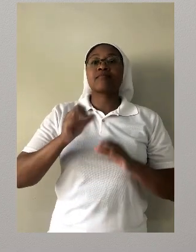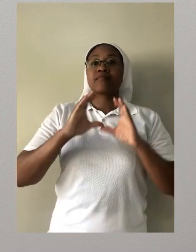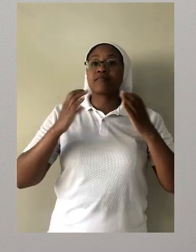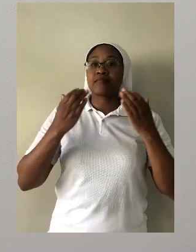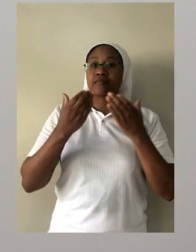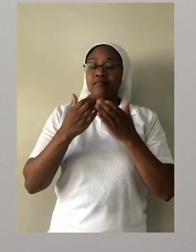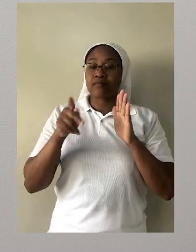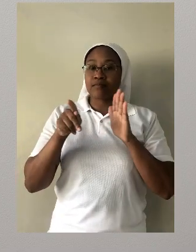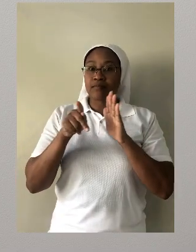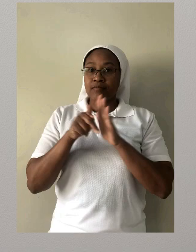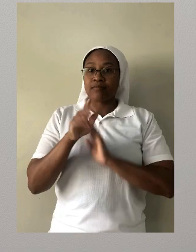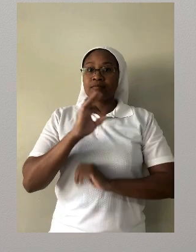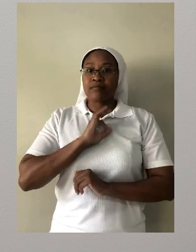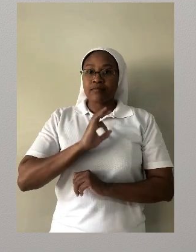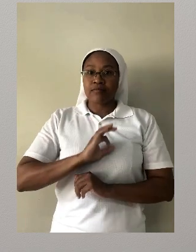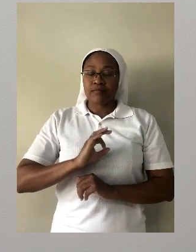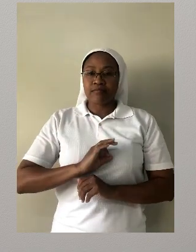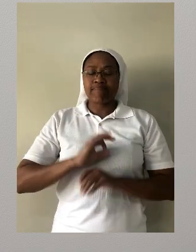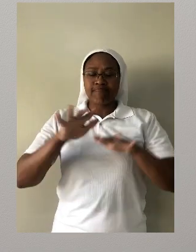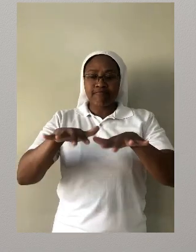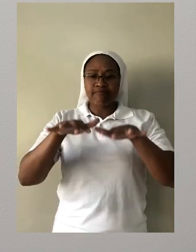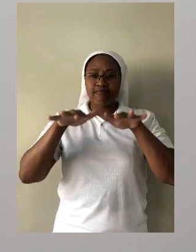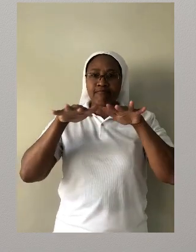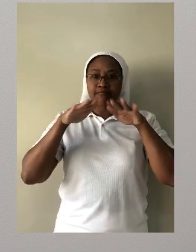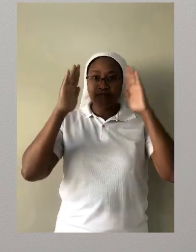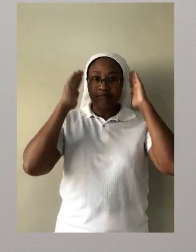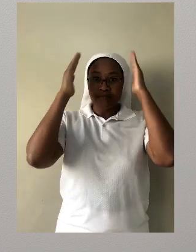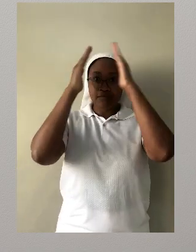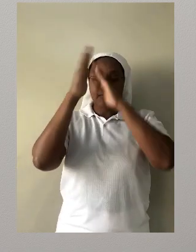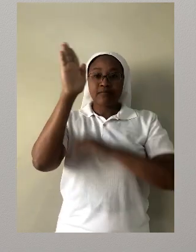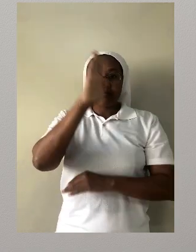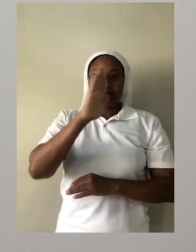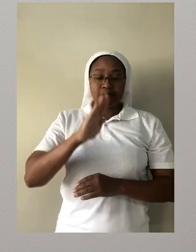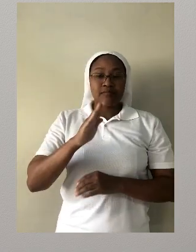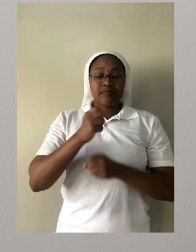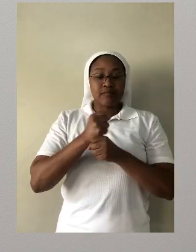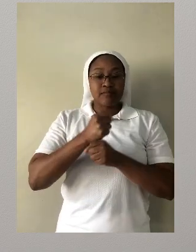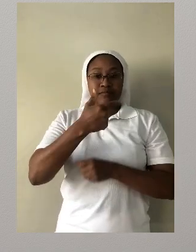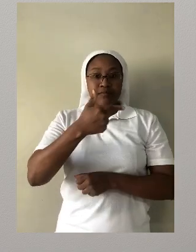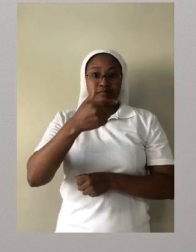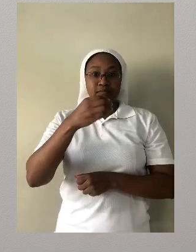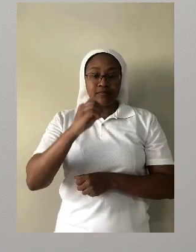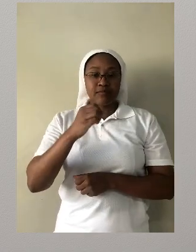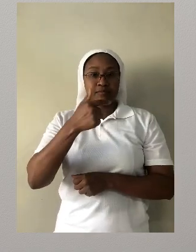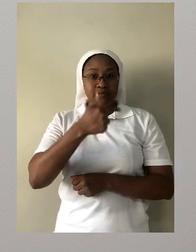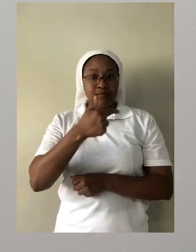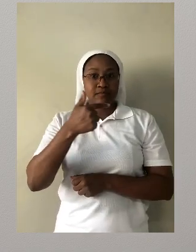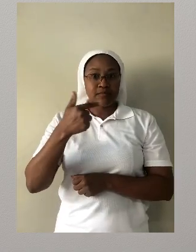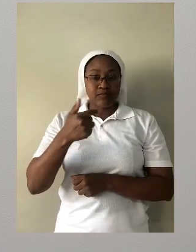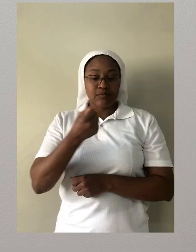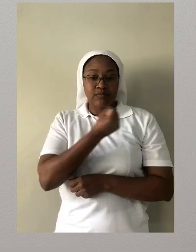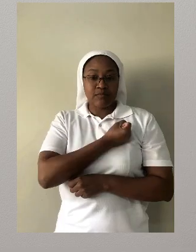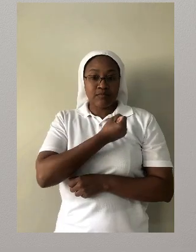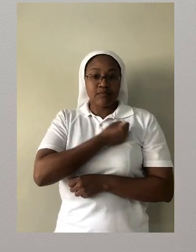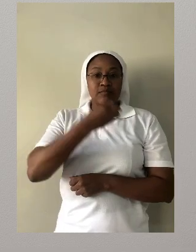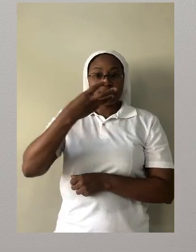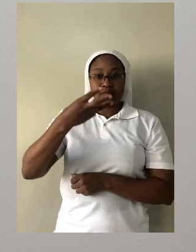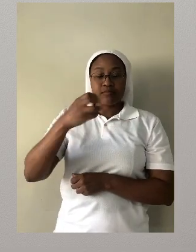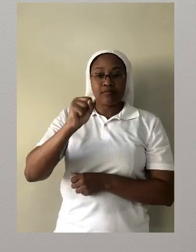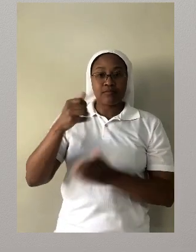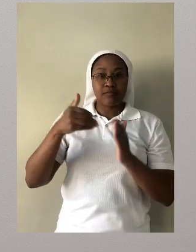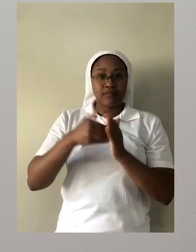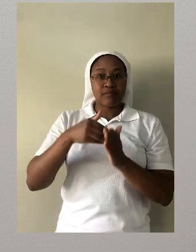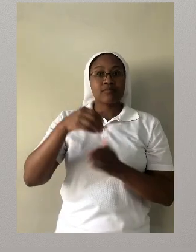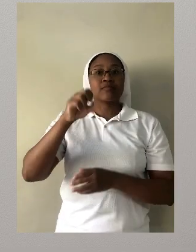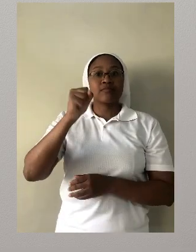das comunidades eclesiais missionárias da Conferência Nacional dos Bispos do Brasil do ano 2022, nos números